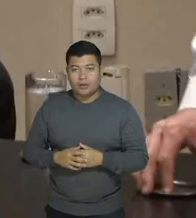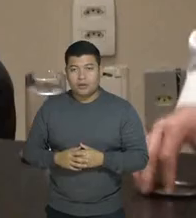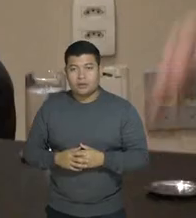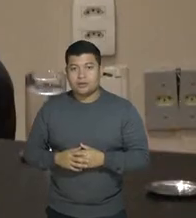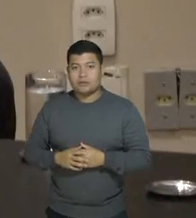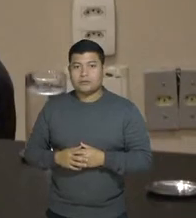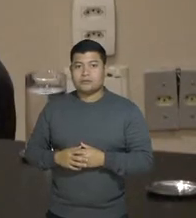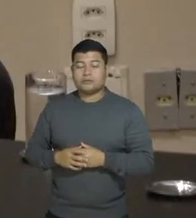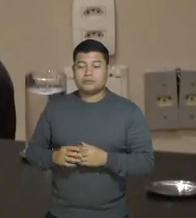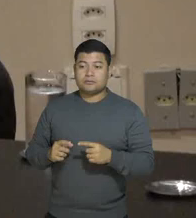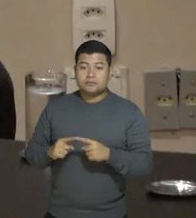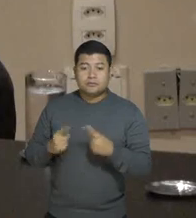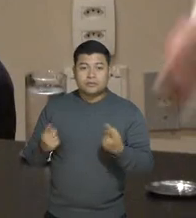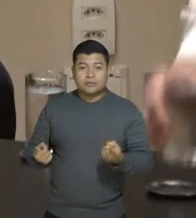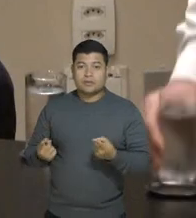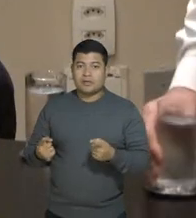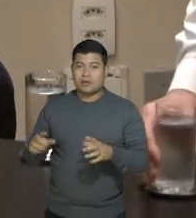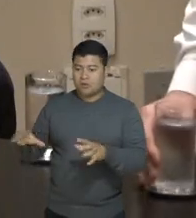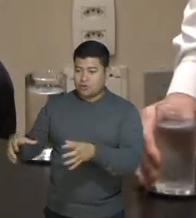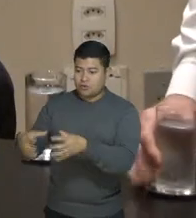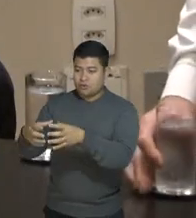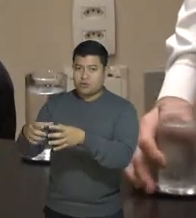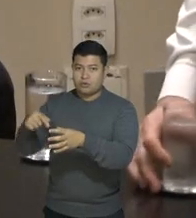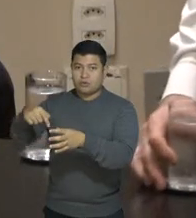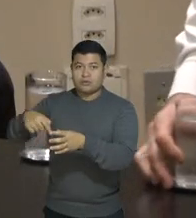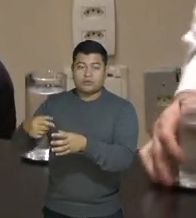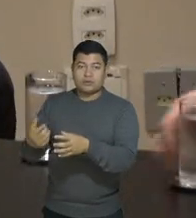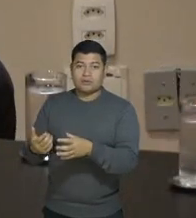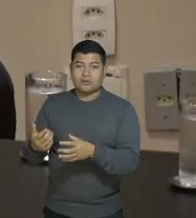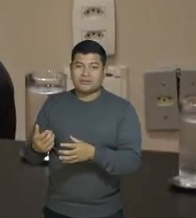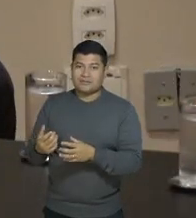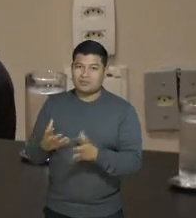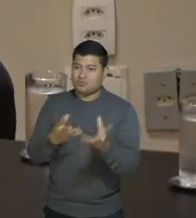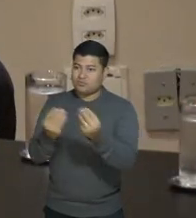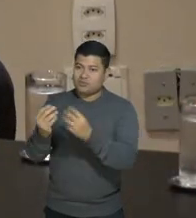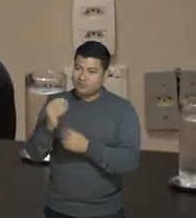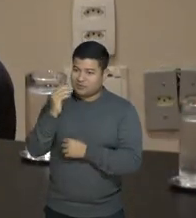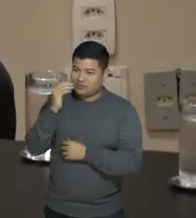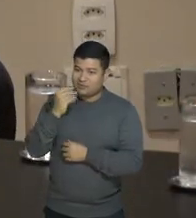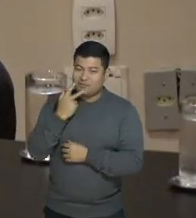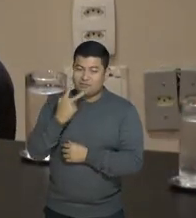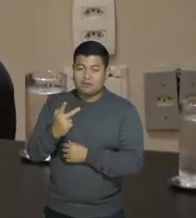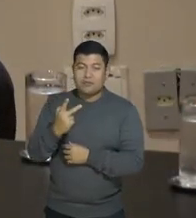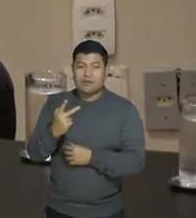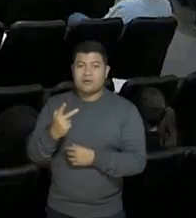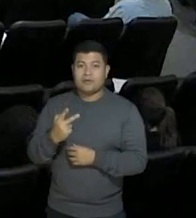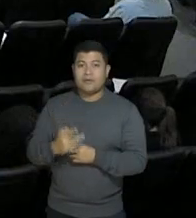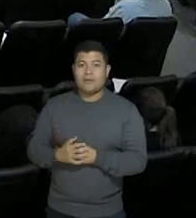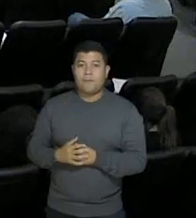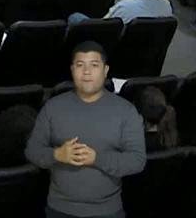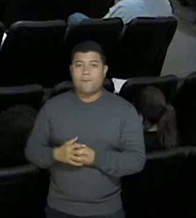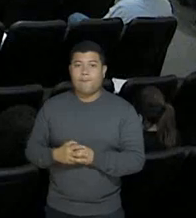público, né, que é o famoso... Como é que a Nadine falou?